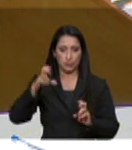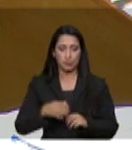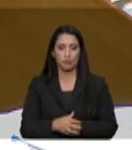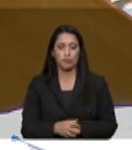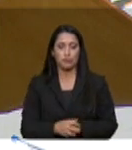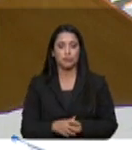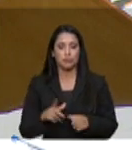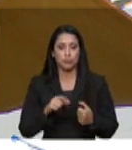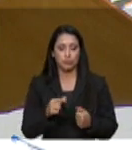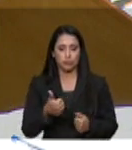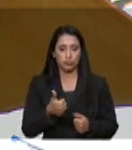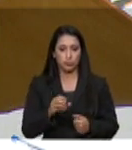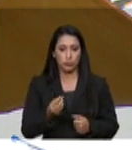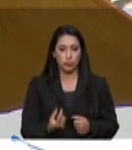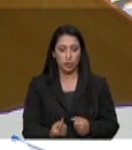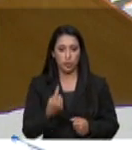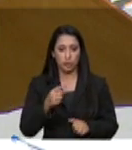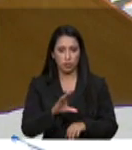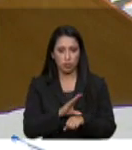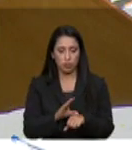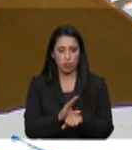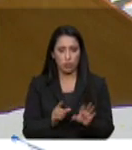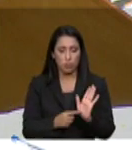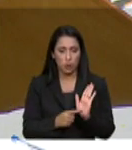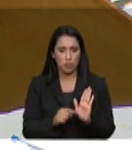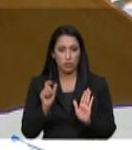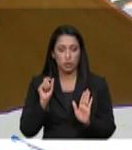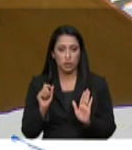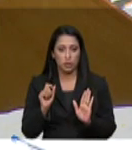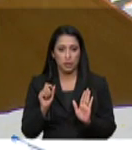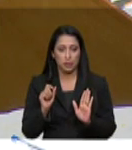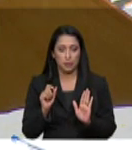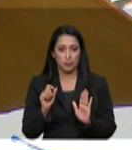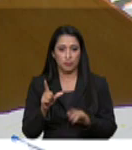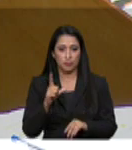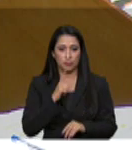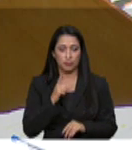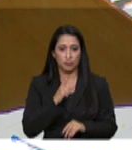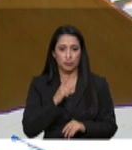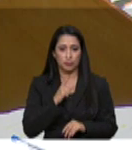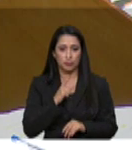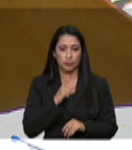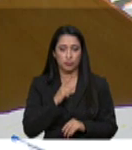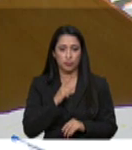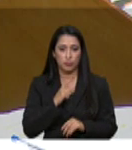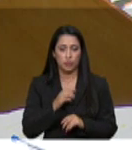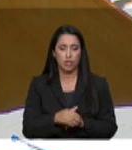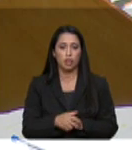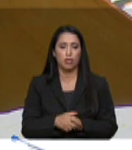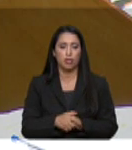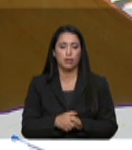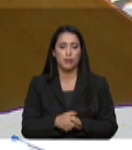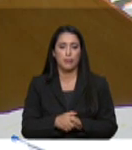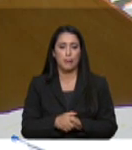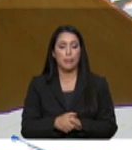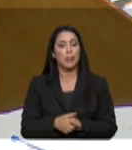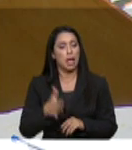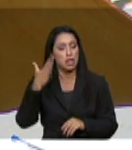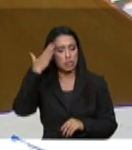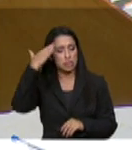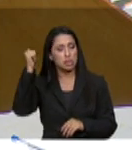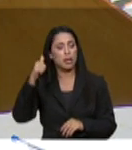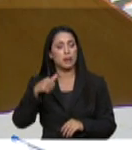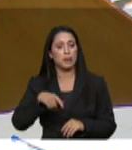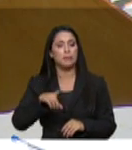o tubarão antigo centro da Constituição diz que deve-se ter entre outros preceitos notável saber jurídico